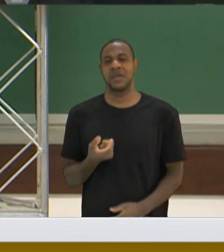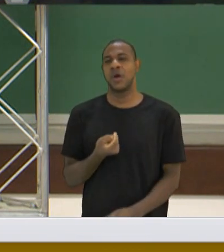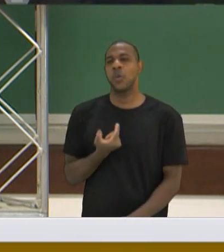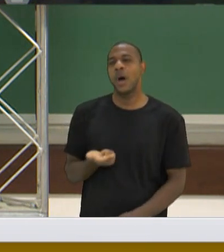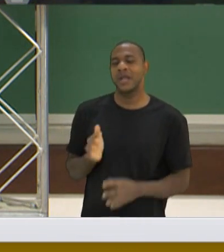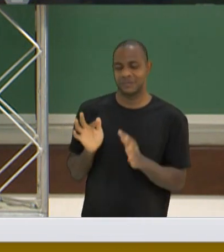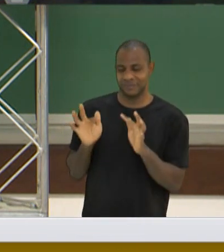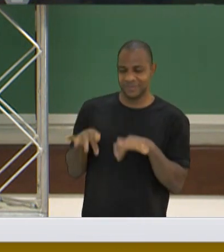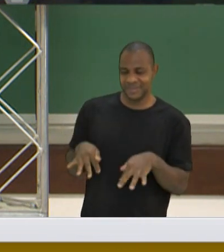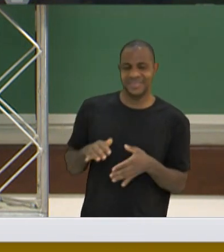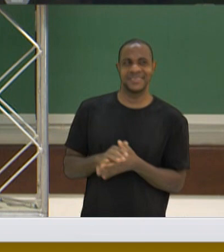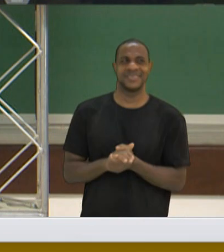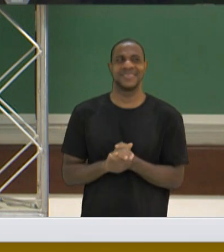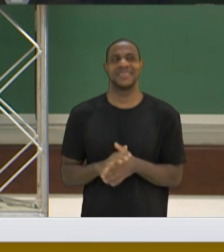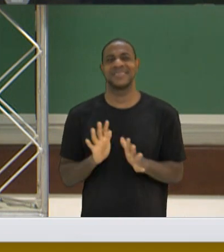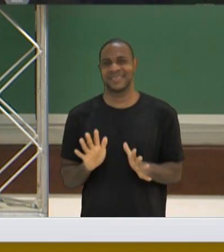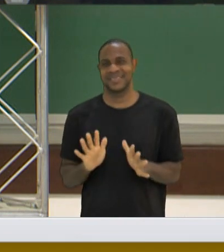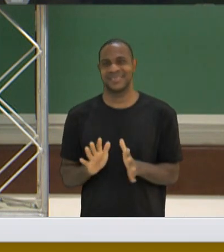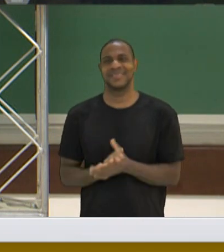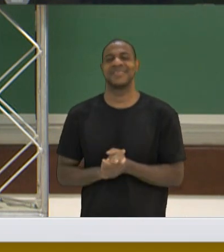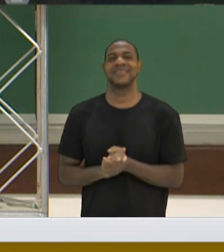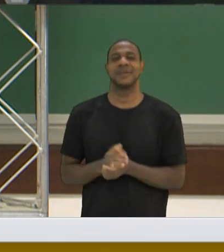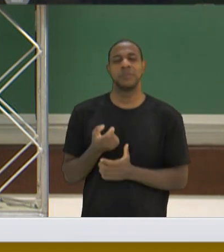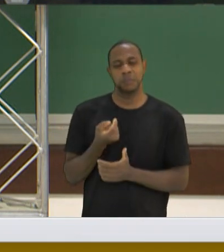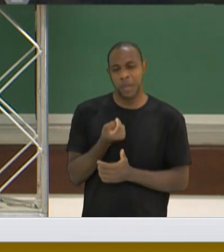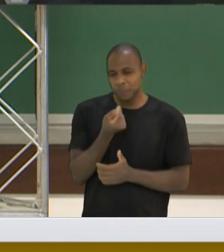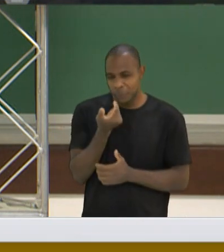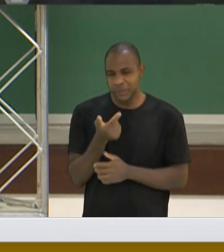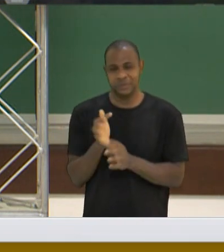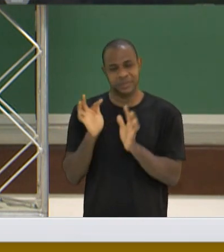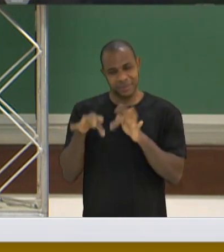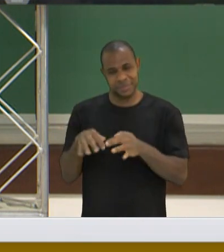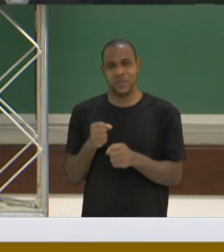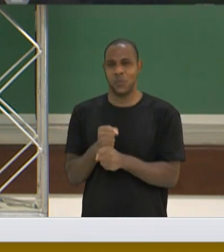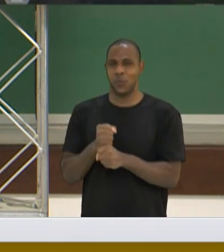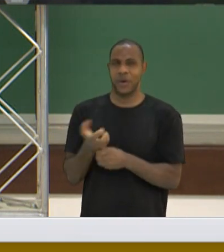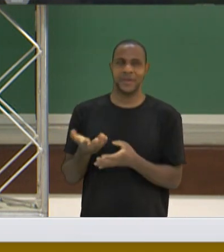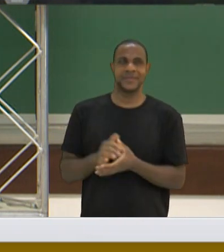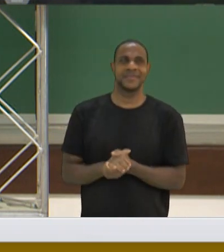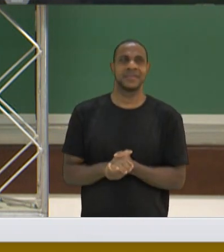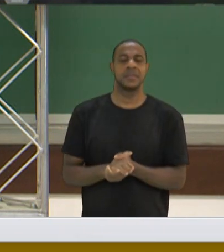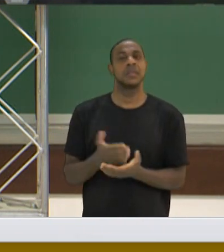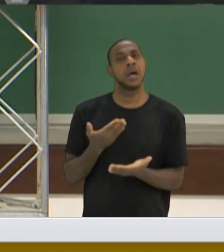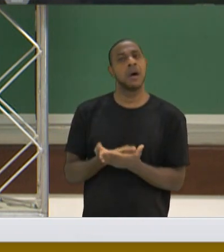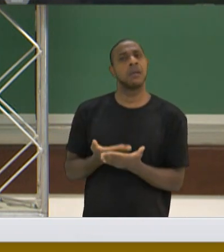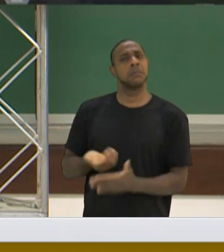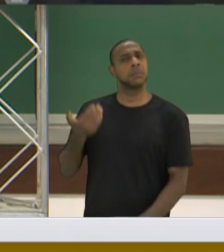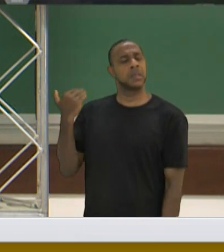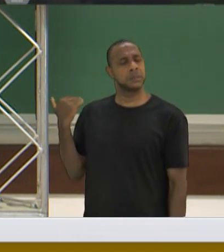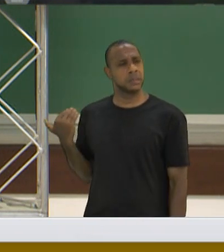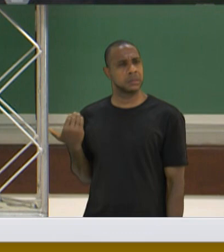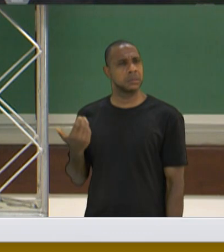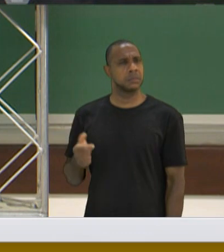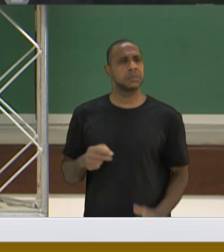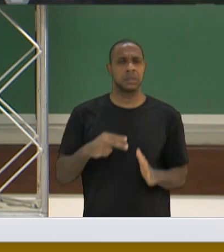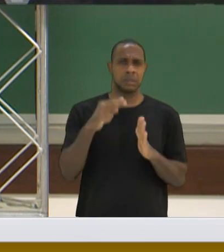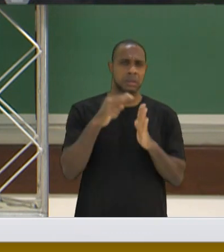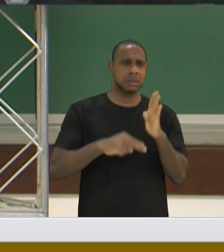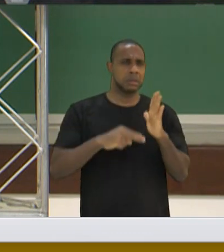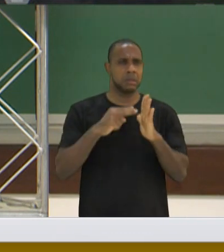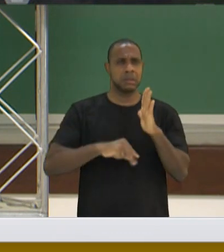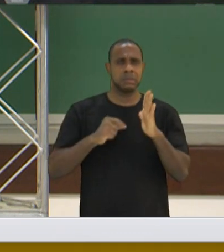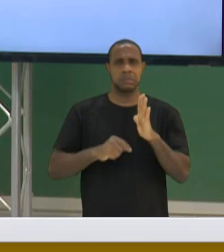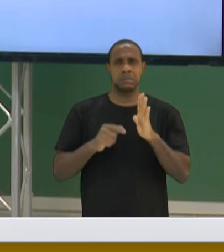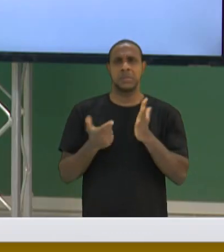mais uma um esforço Zinho e terminamos o ano vamos lá na aula passada pessoal nós lemos e